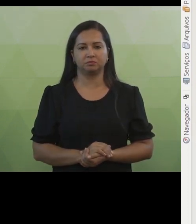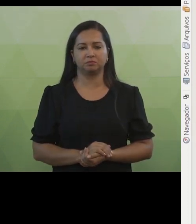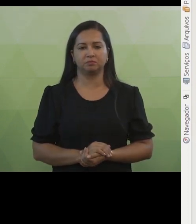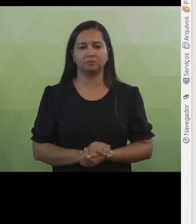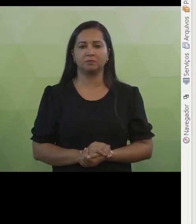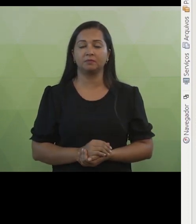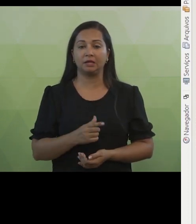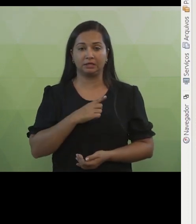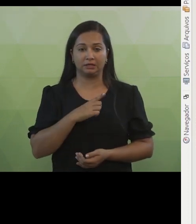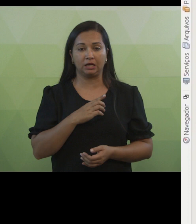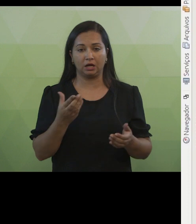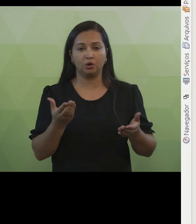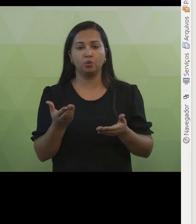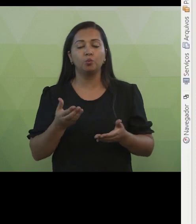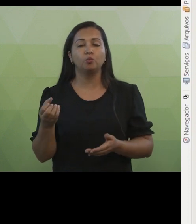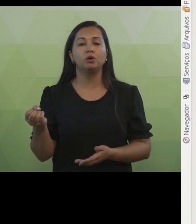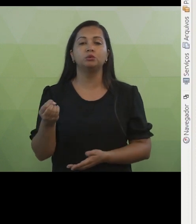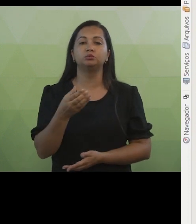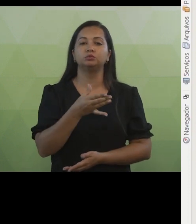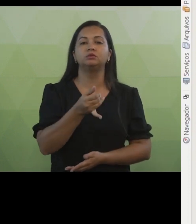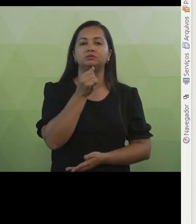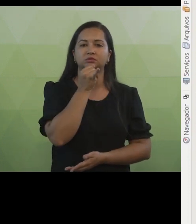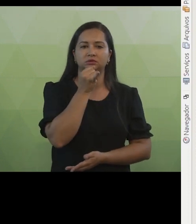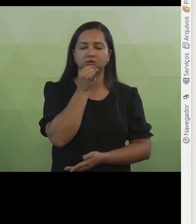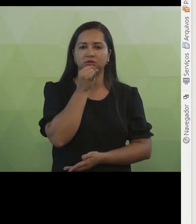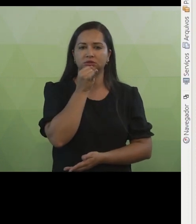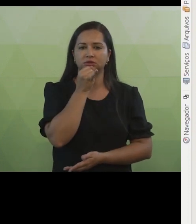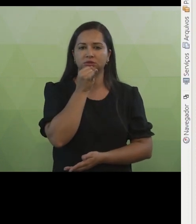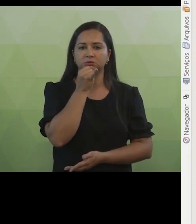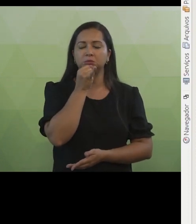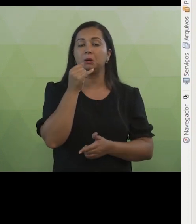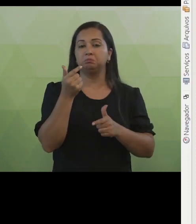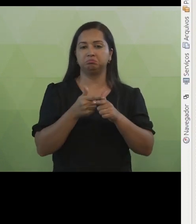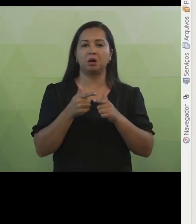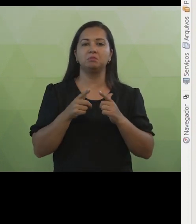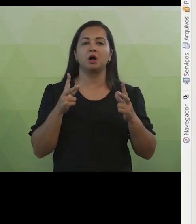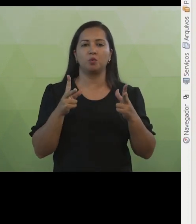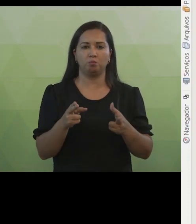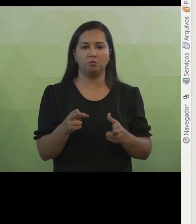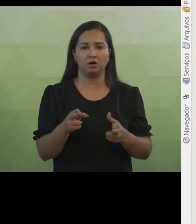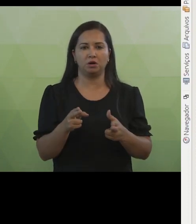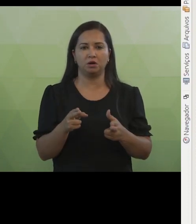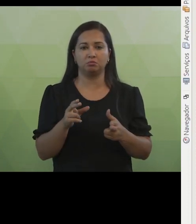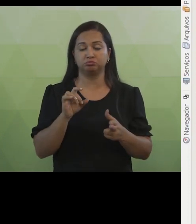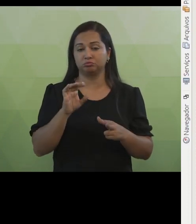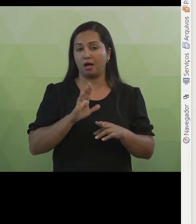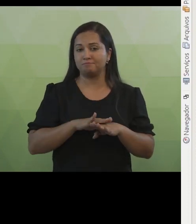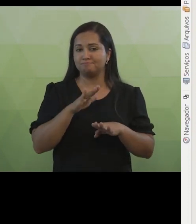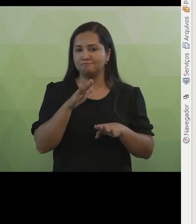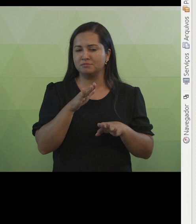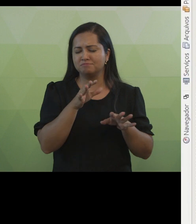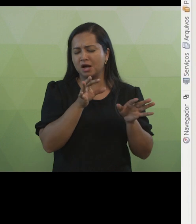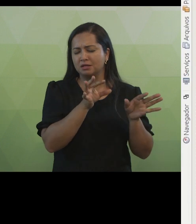Temos agora um outro exemplo sobre o mesmo problema, mas um pouco mais elaborado.